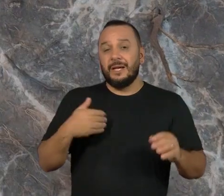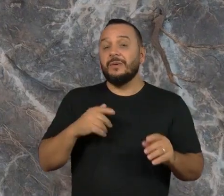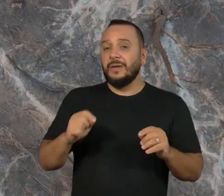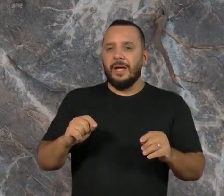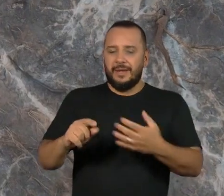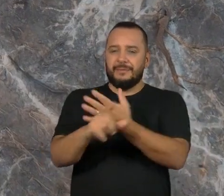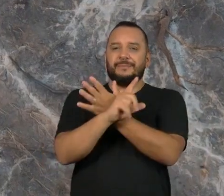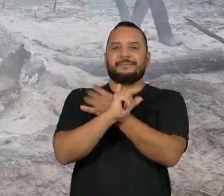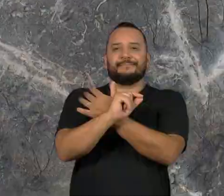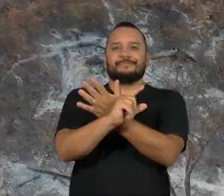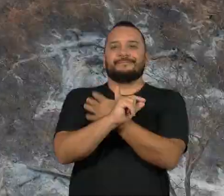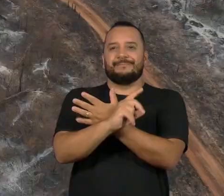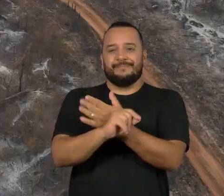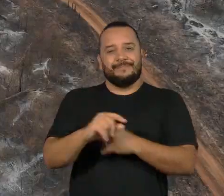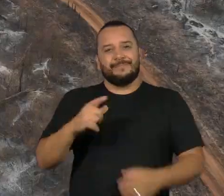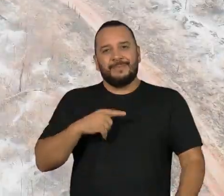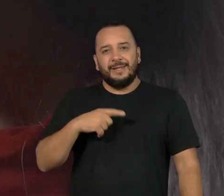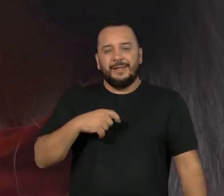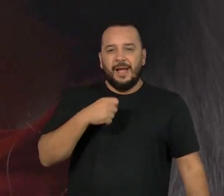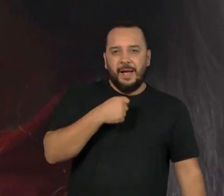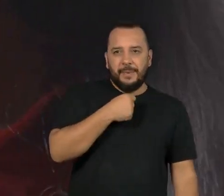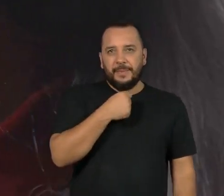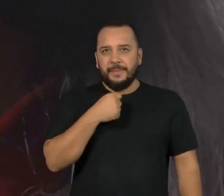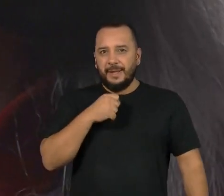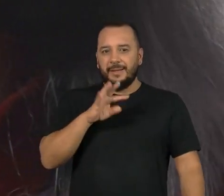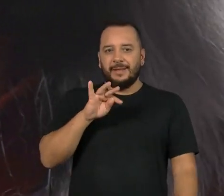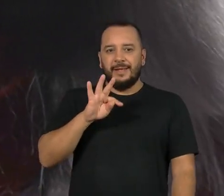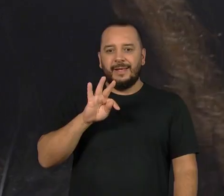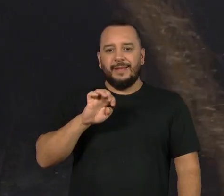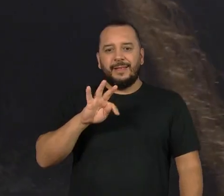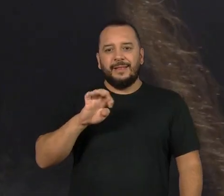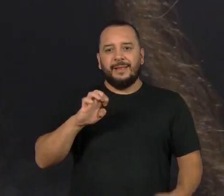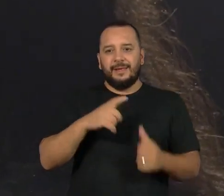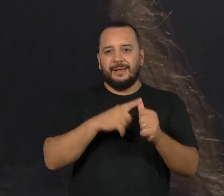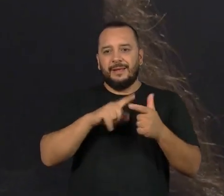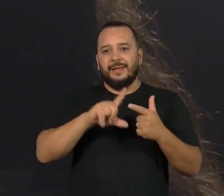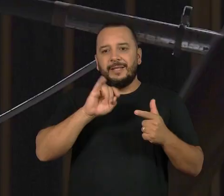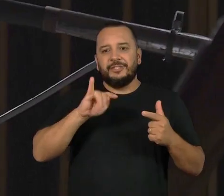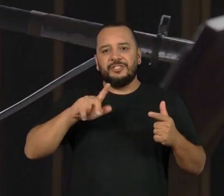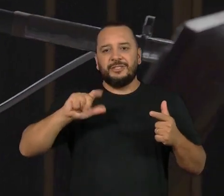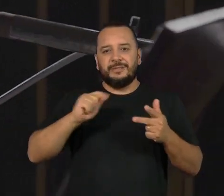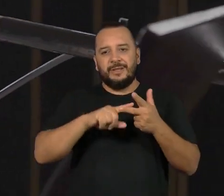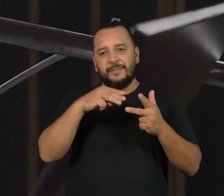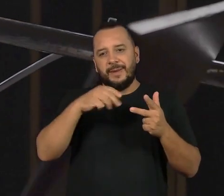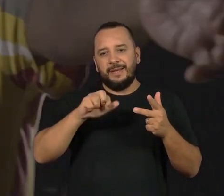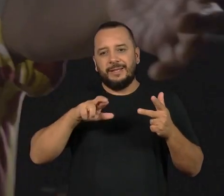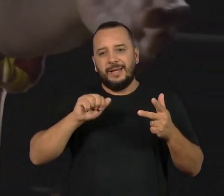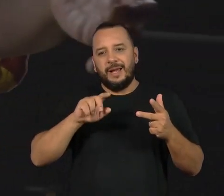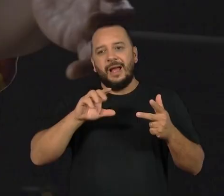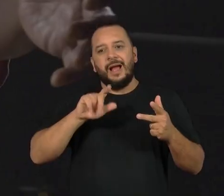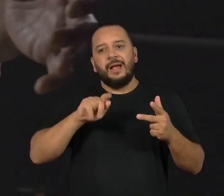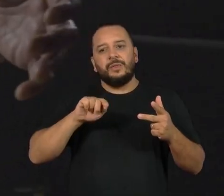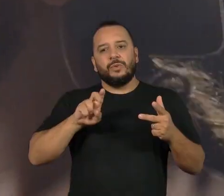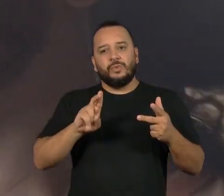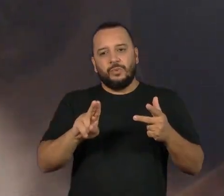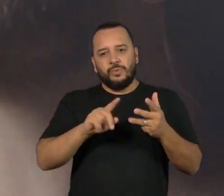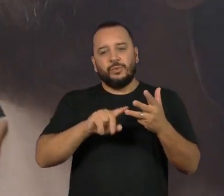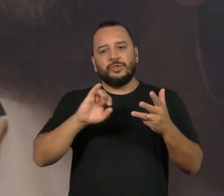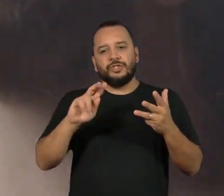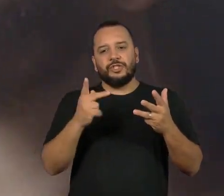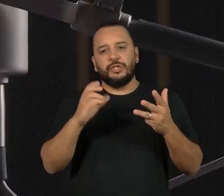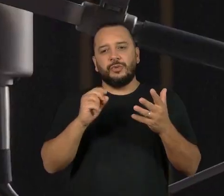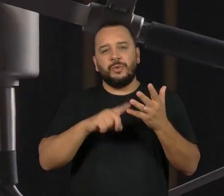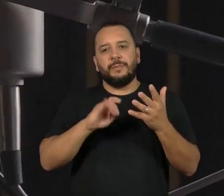Pantanal. É interpretada por artistas como Tetê Espíndola, Letícia Sabatella, Maria Gadu, Chico César,